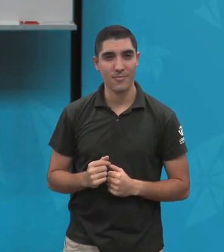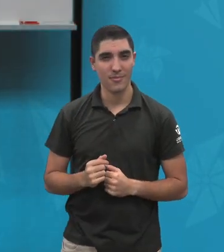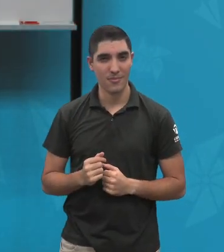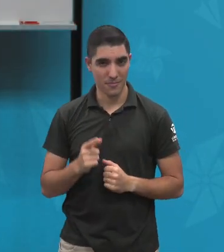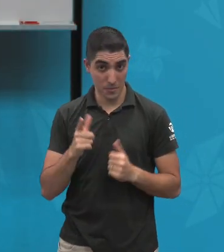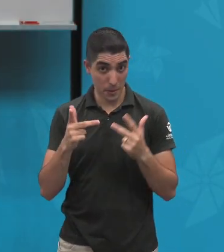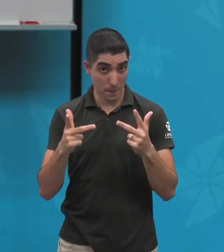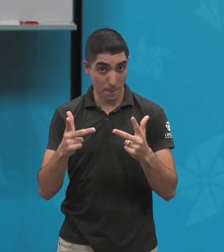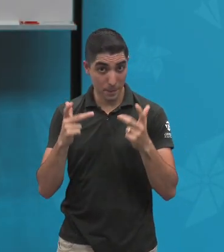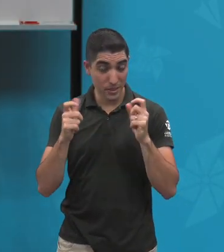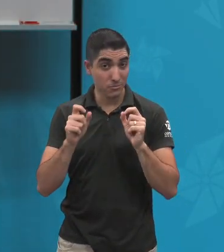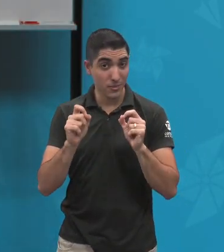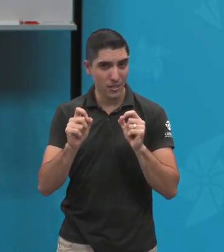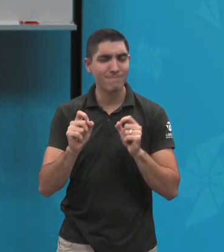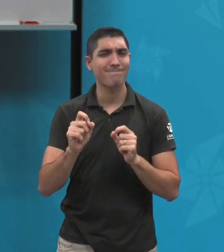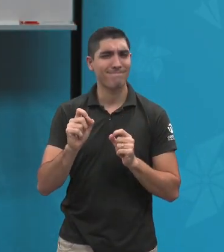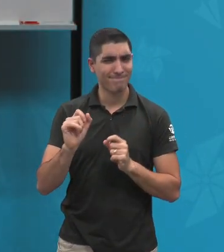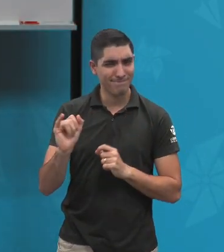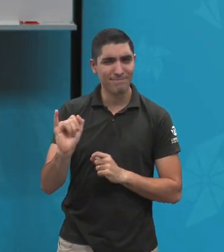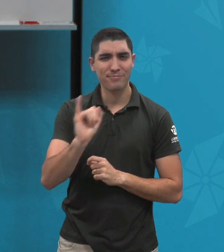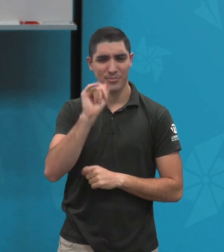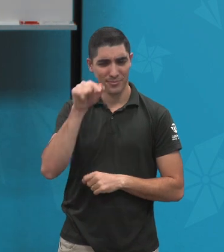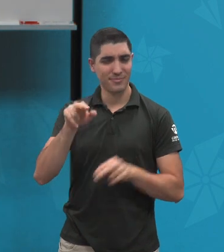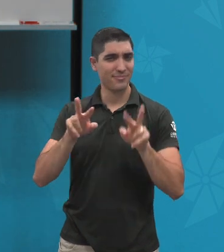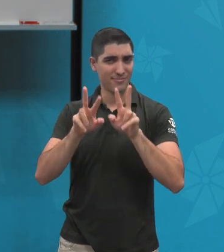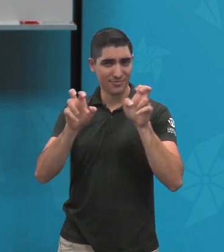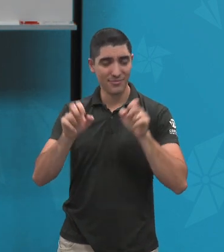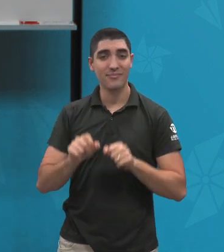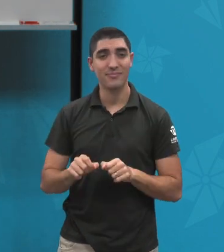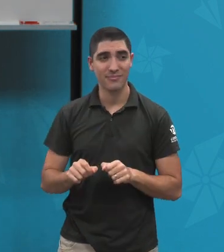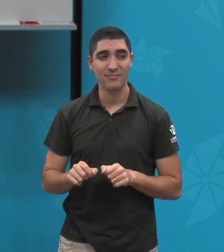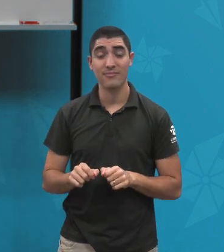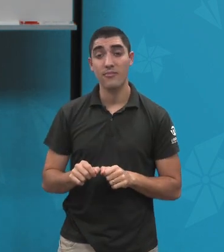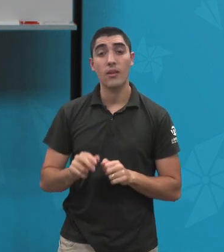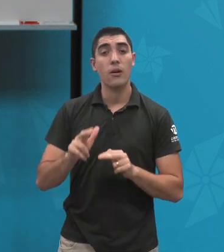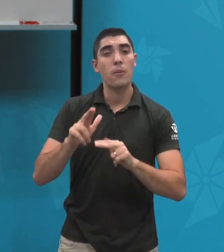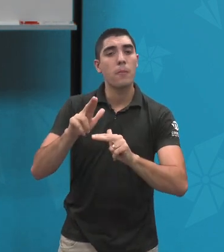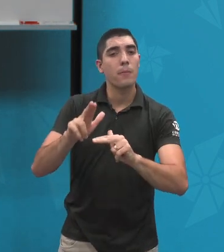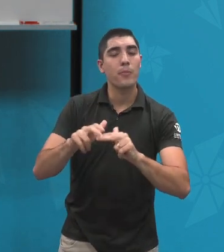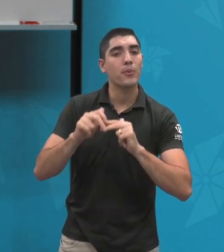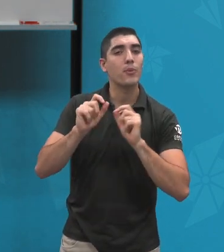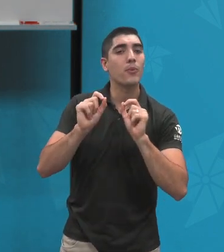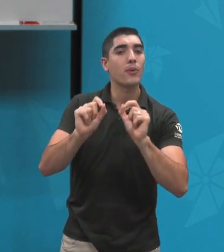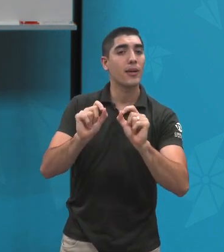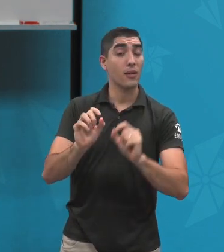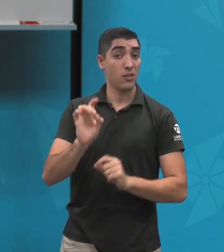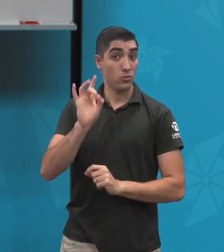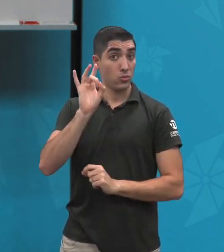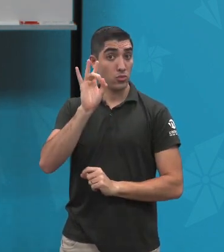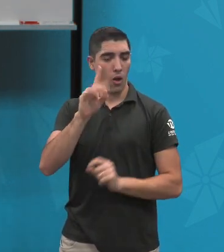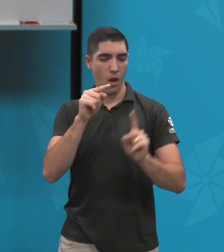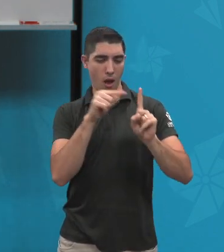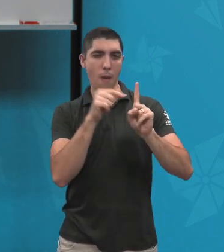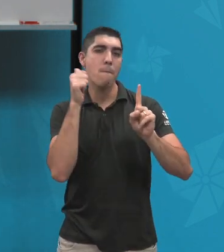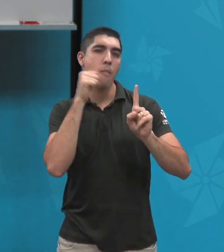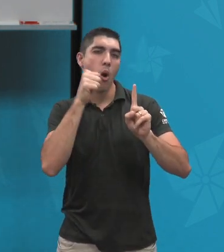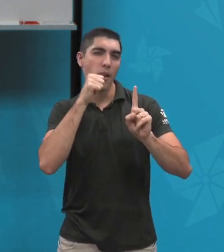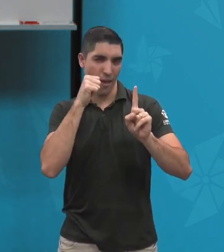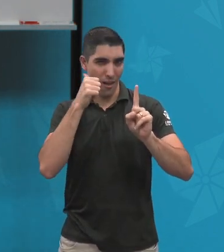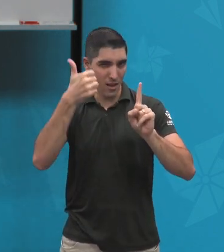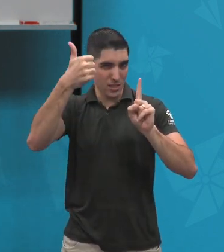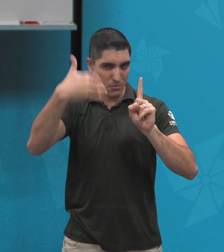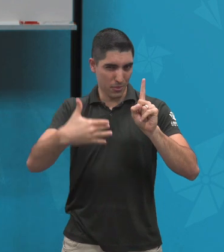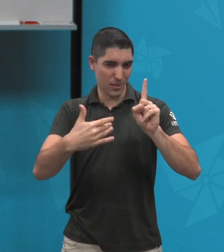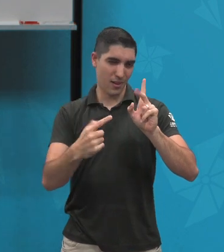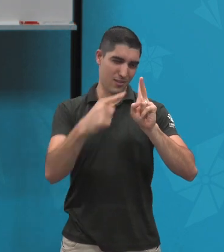muito relevante, na medida em que ela não apenas considera as virtudes que o pai atribui a